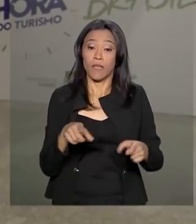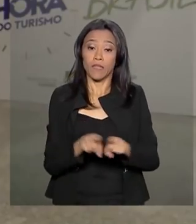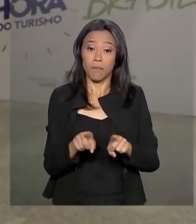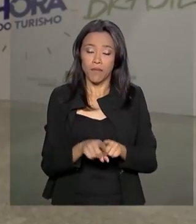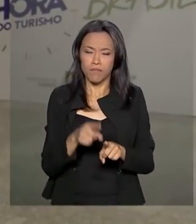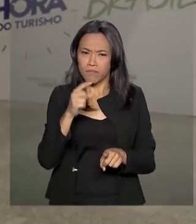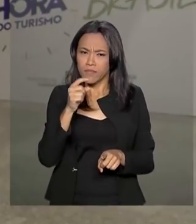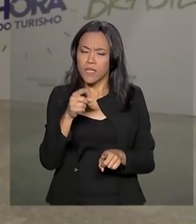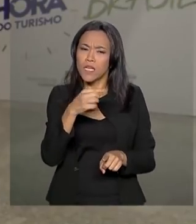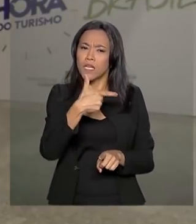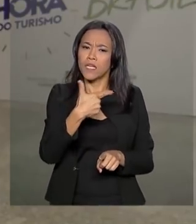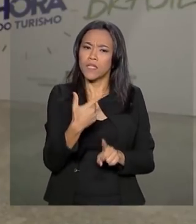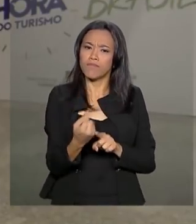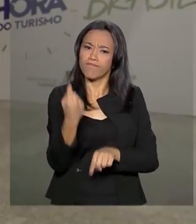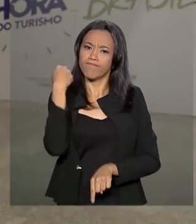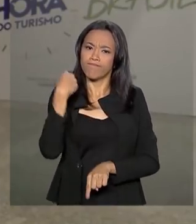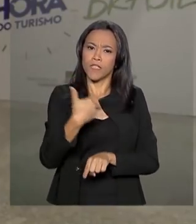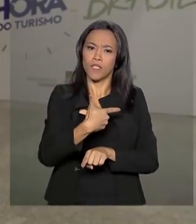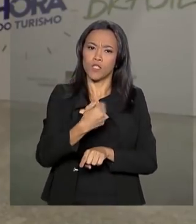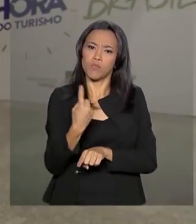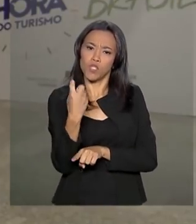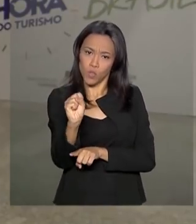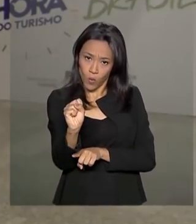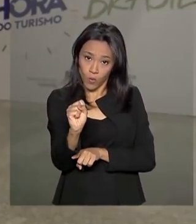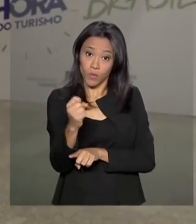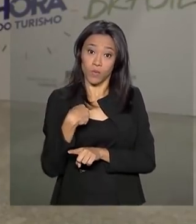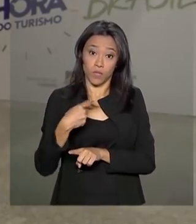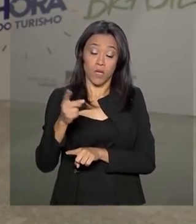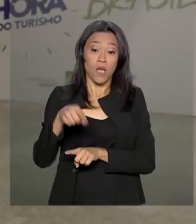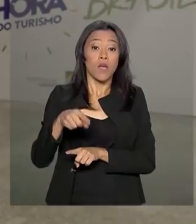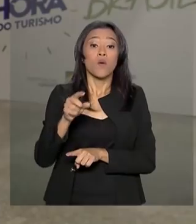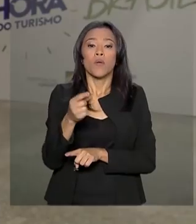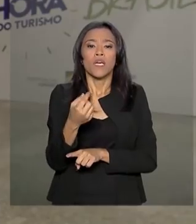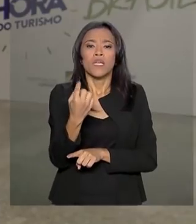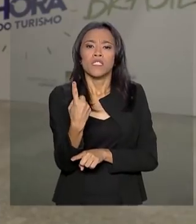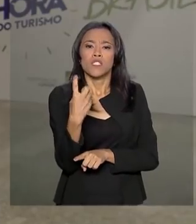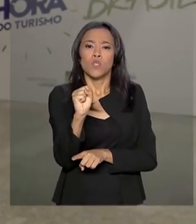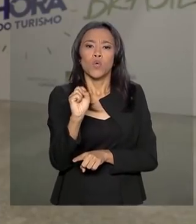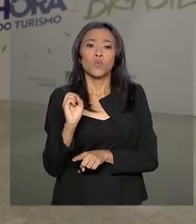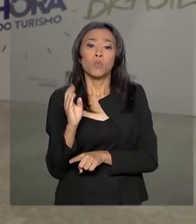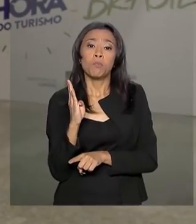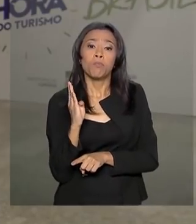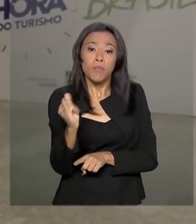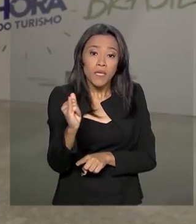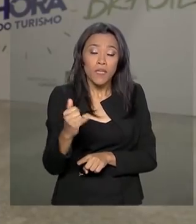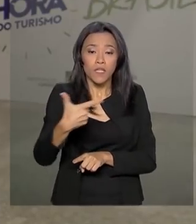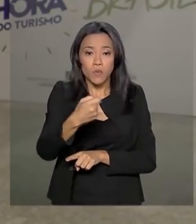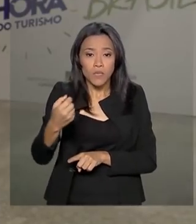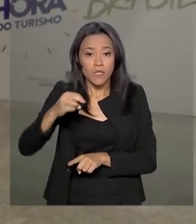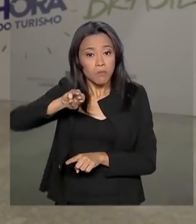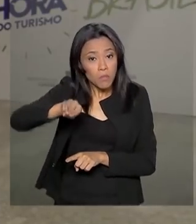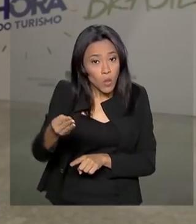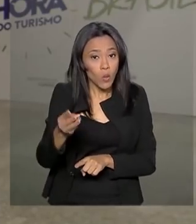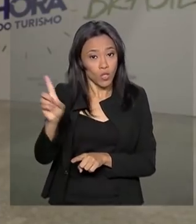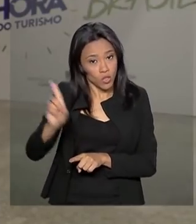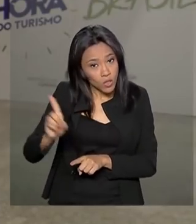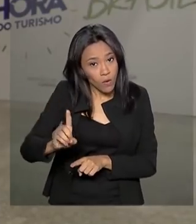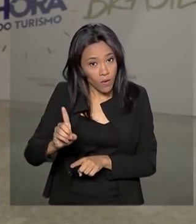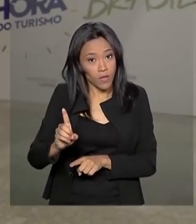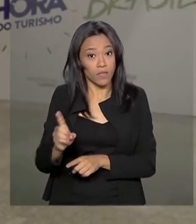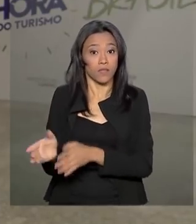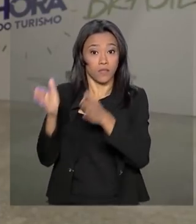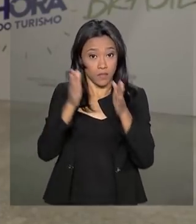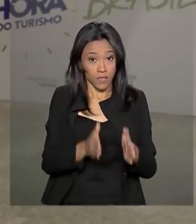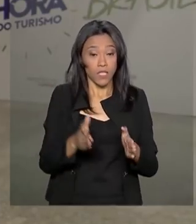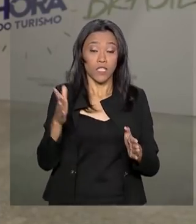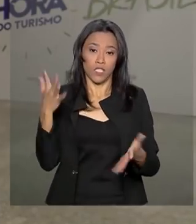em 2018, os turistas brasileiros deixaram no exterior 18 bilhões e 200 milhões de dólares, enquanto os turistas